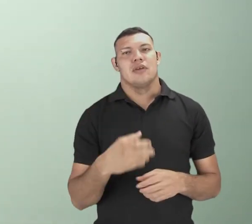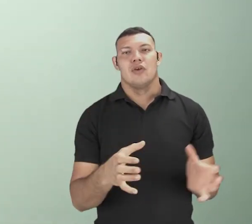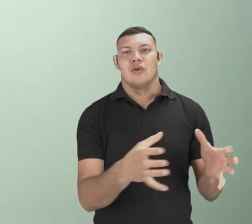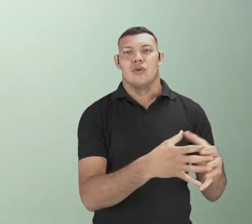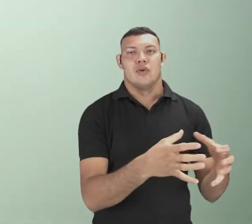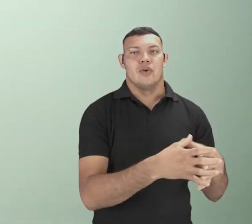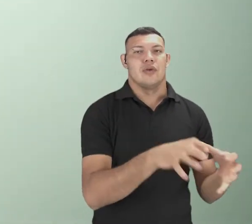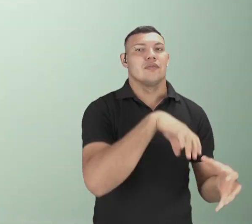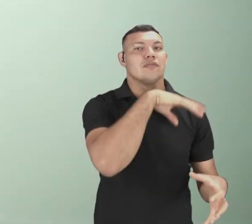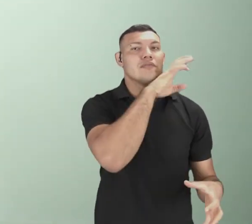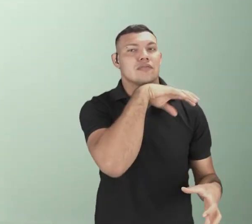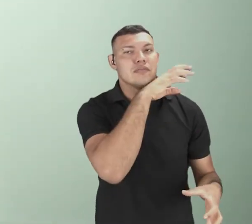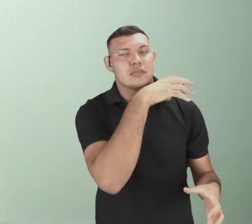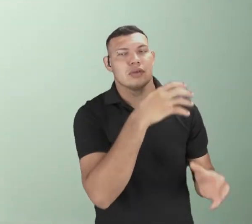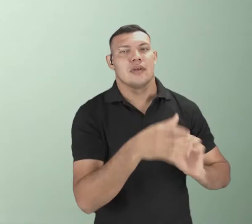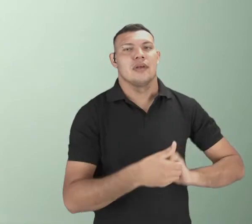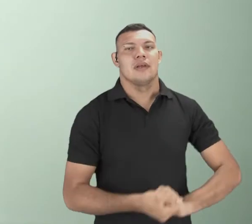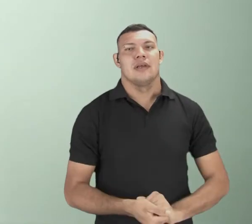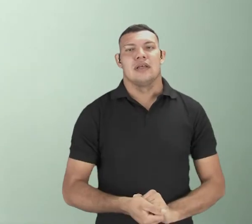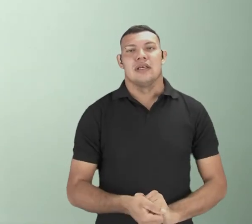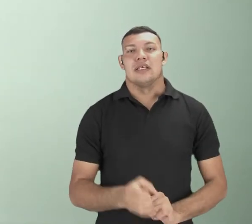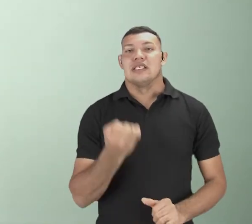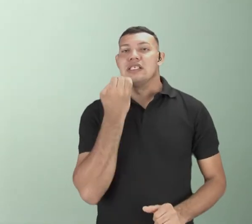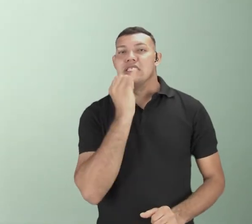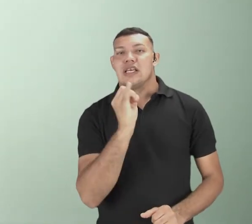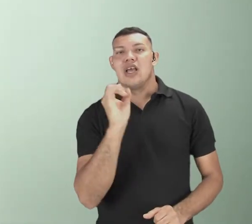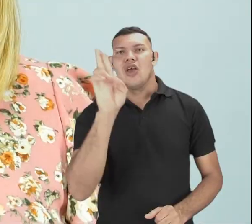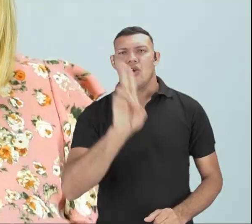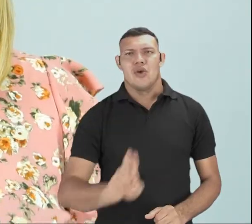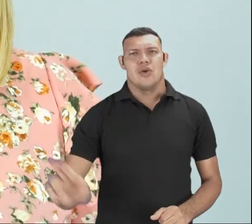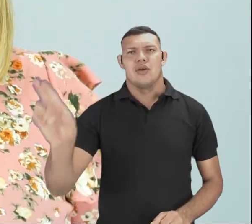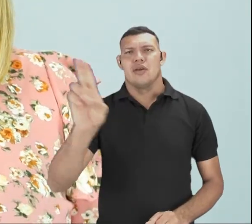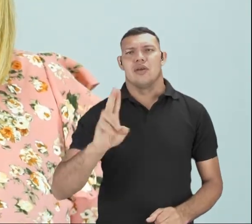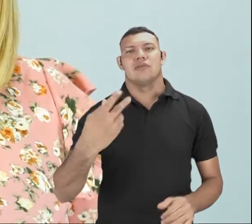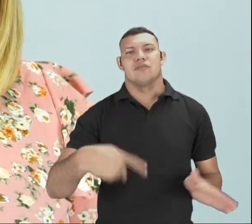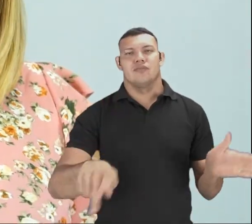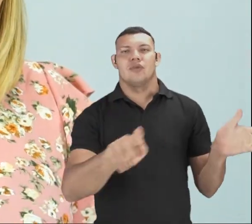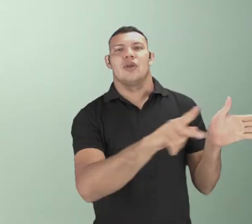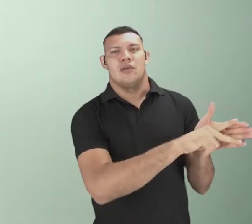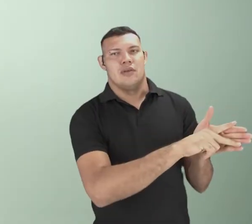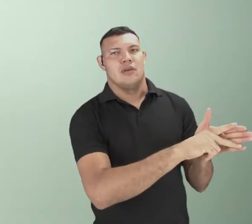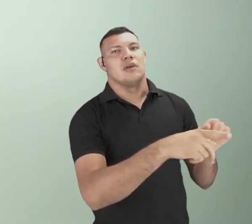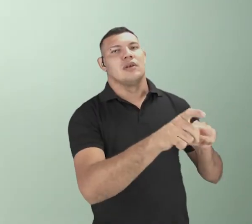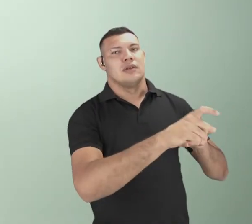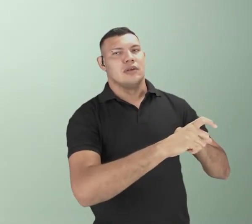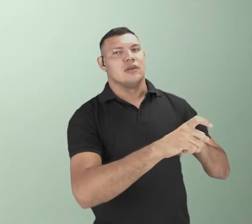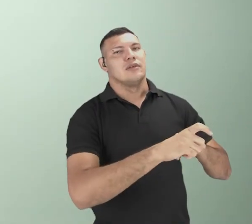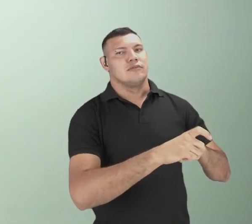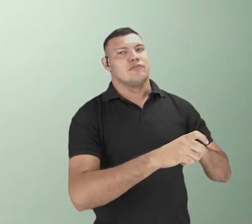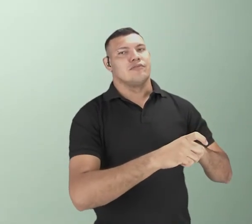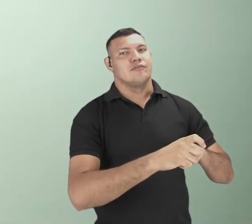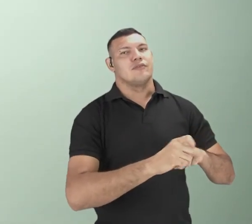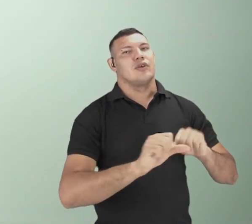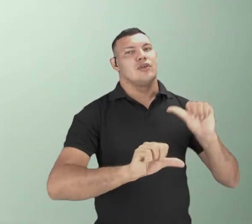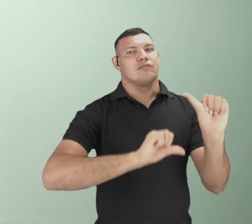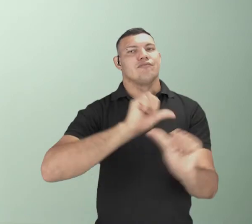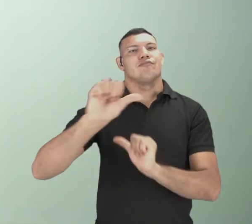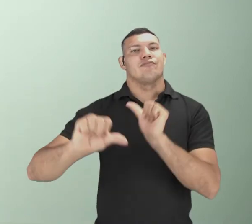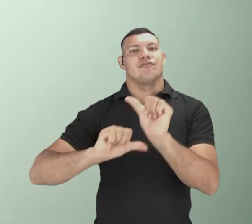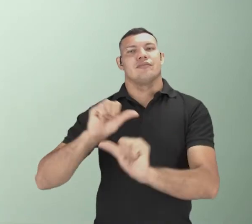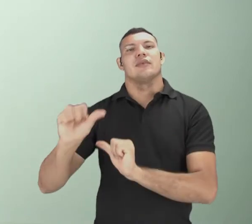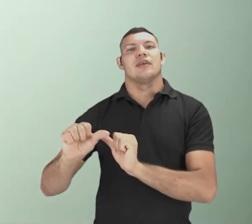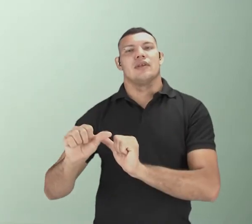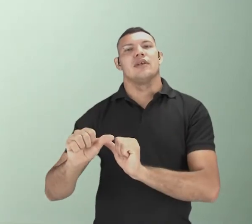Mas quando eu uso ele como um substantivo próprio, ele deixa de ser um substantivo comum e passa a ser